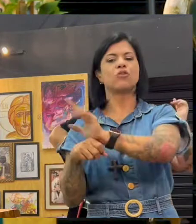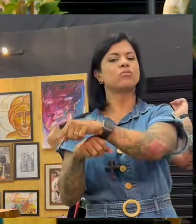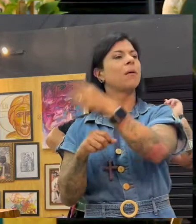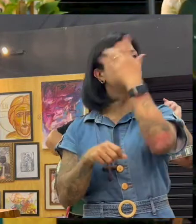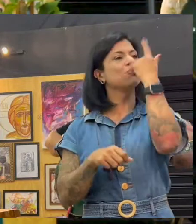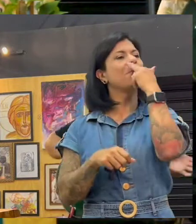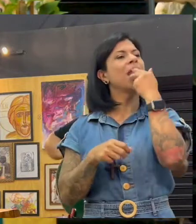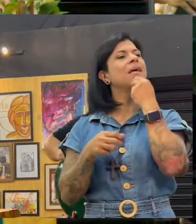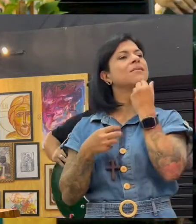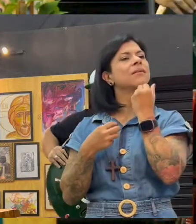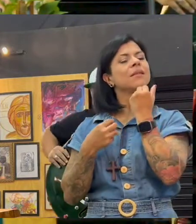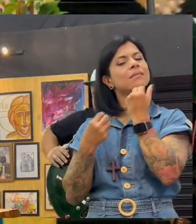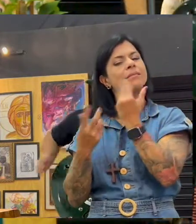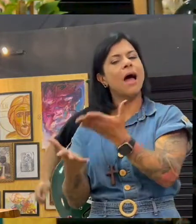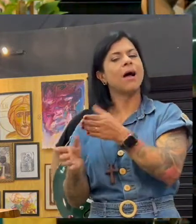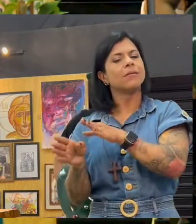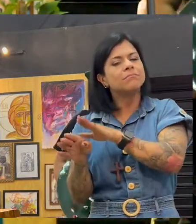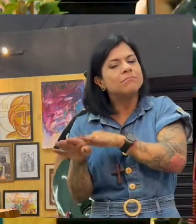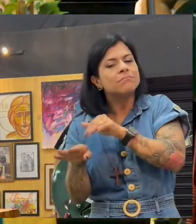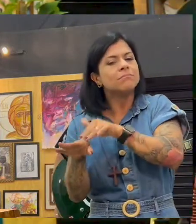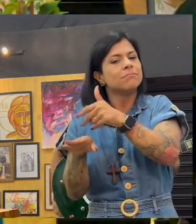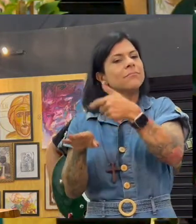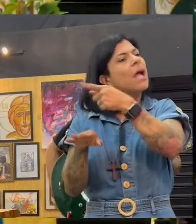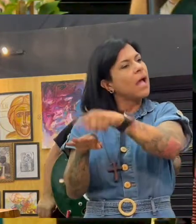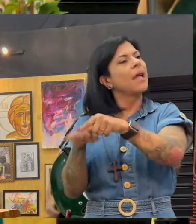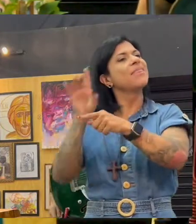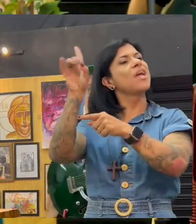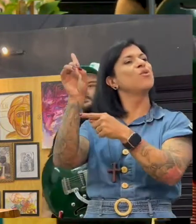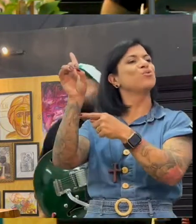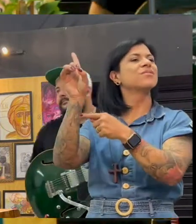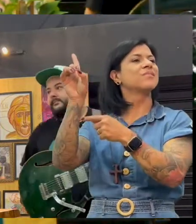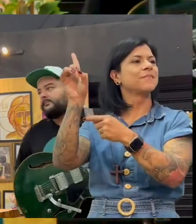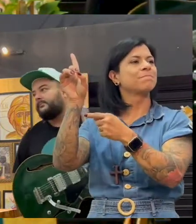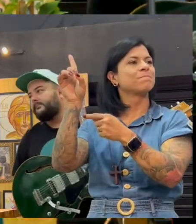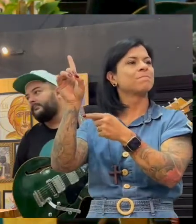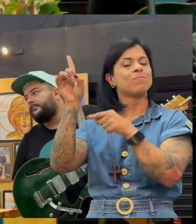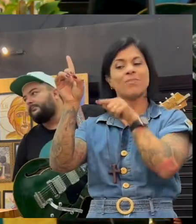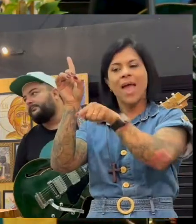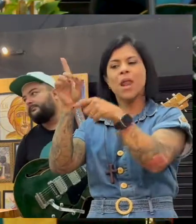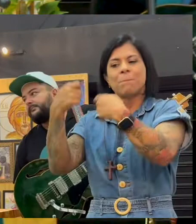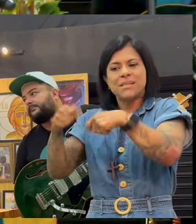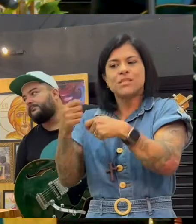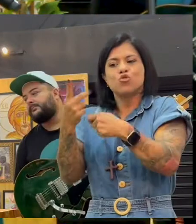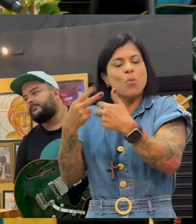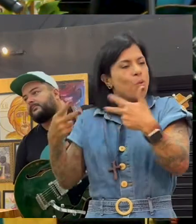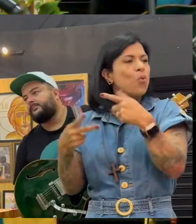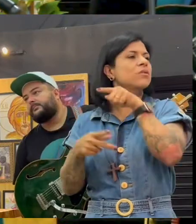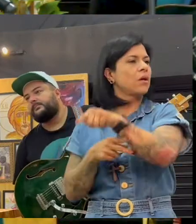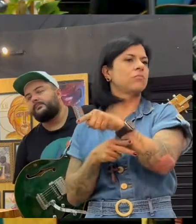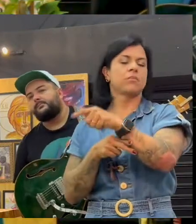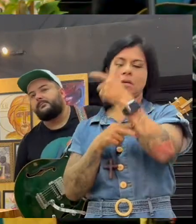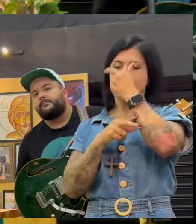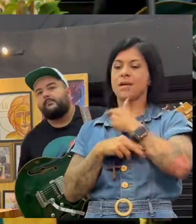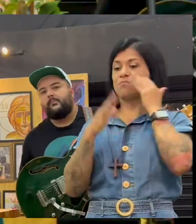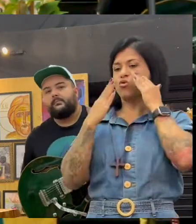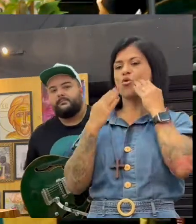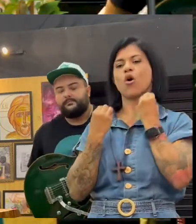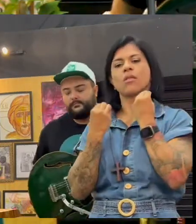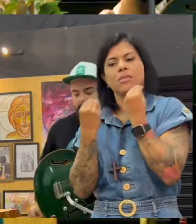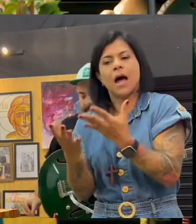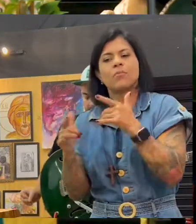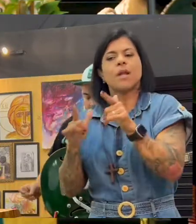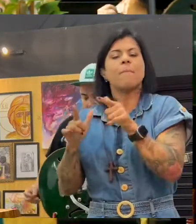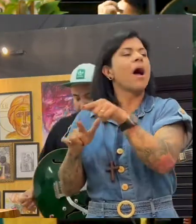Nós temos crianças, nós chegamos até a vida adulta porque alguém cuidou de nós. Alguém decidiu se